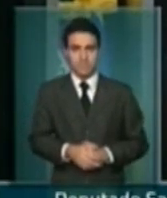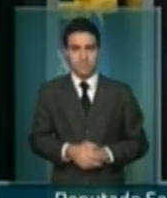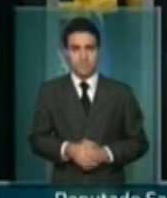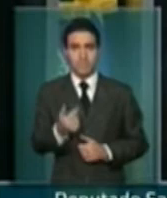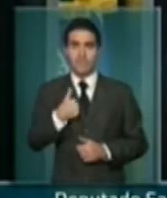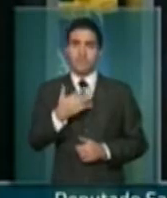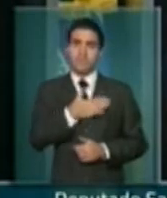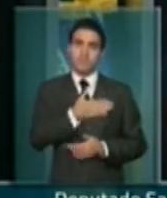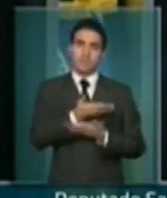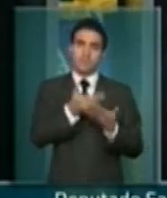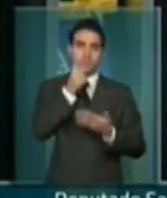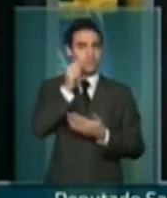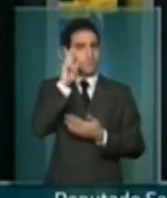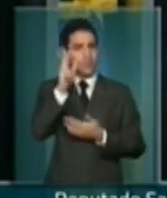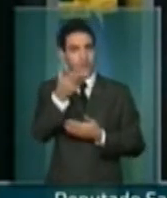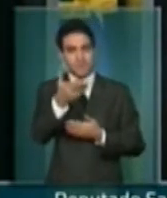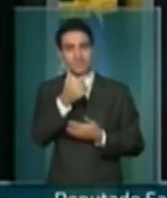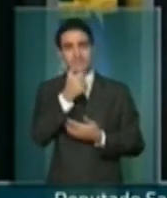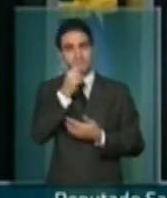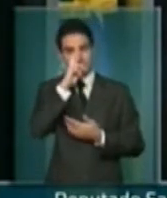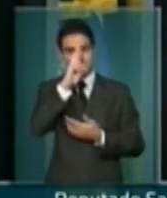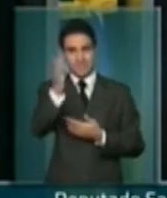minhas senhoras e meus senhores.